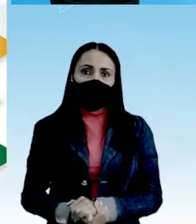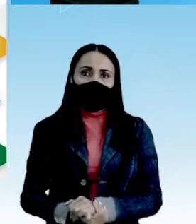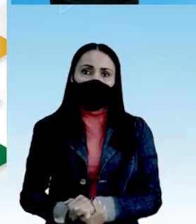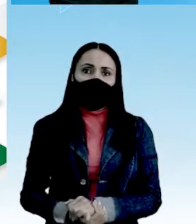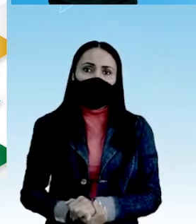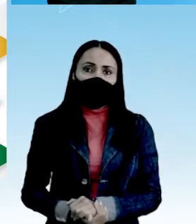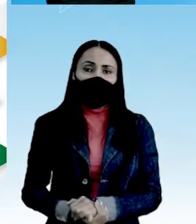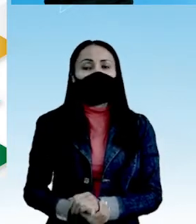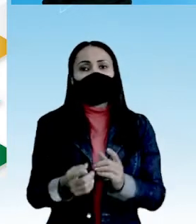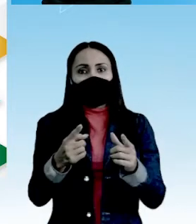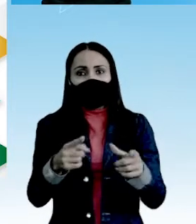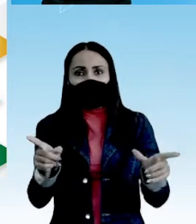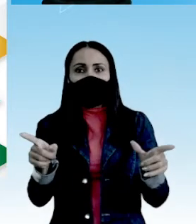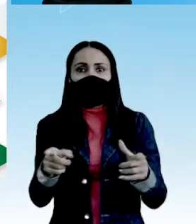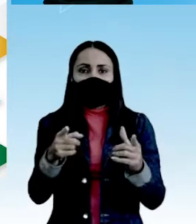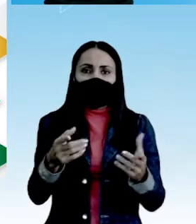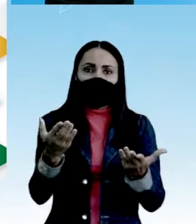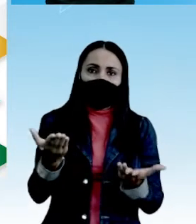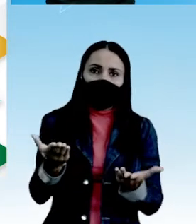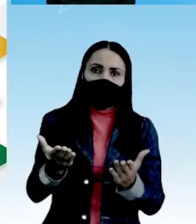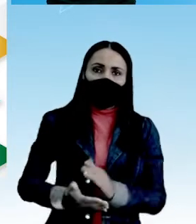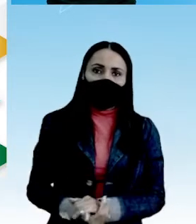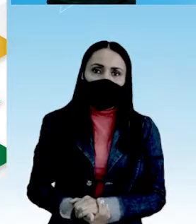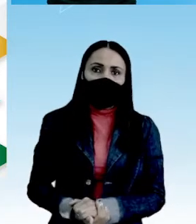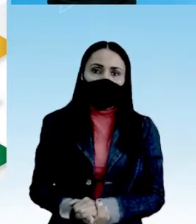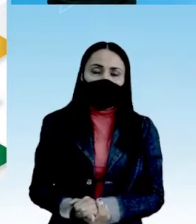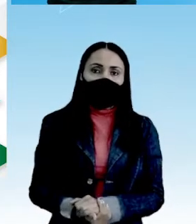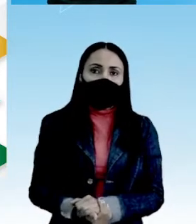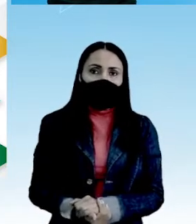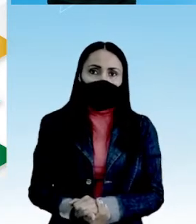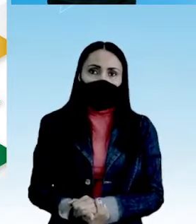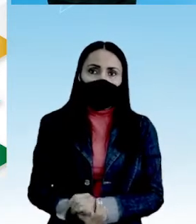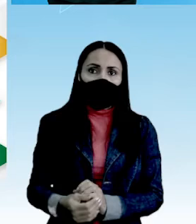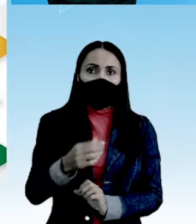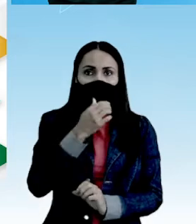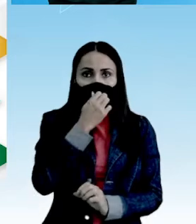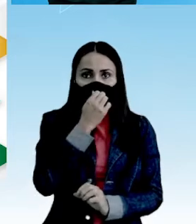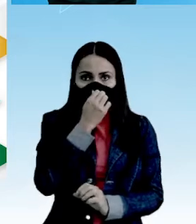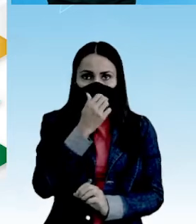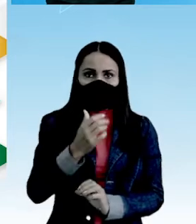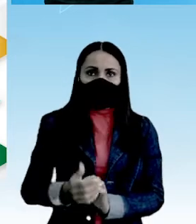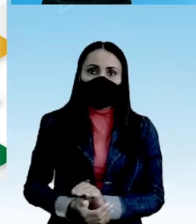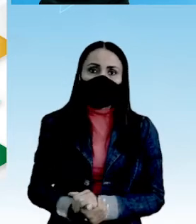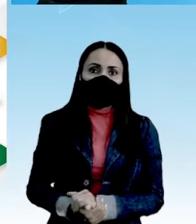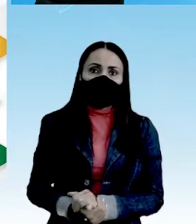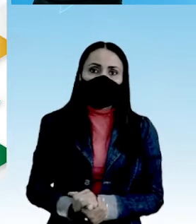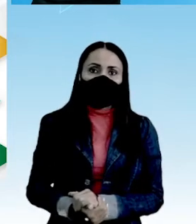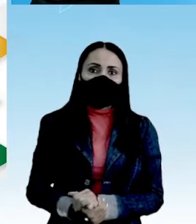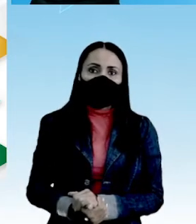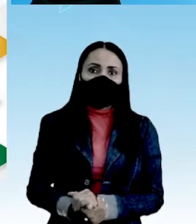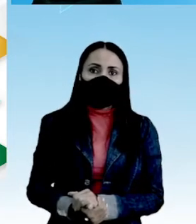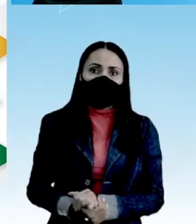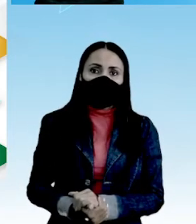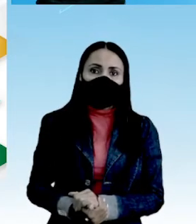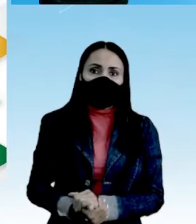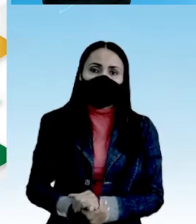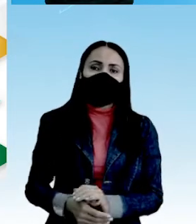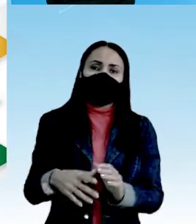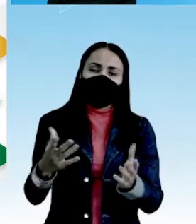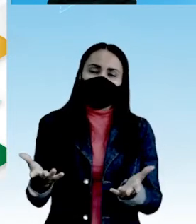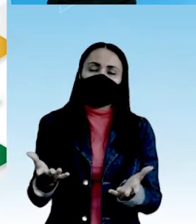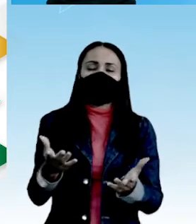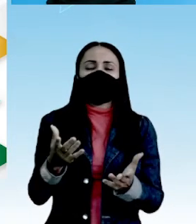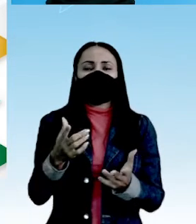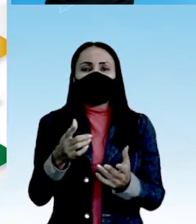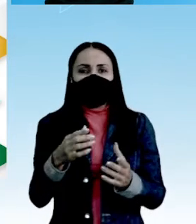the people living for today, né? Pra você ver, a afinação não tá muito boa, mas